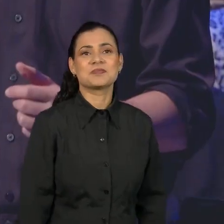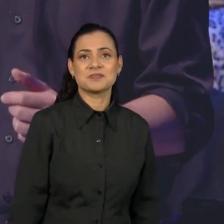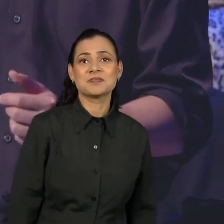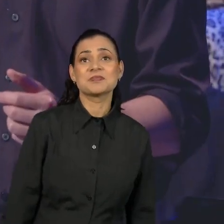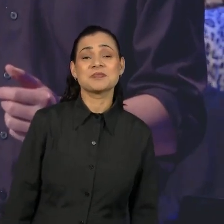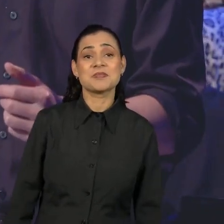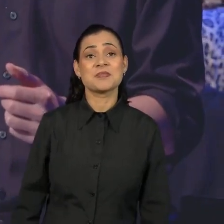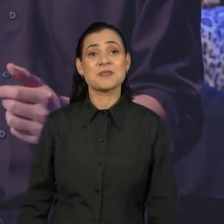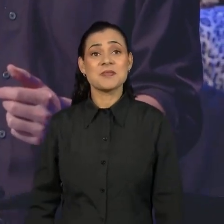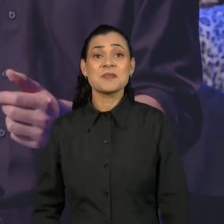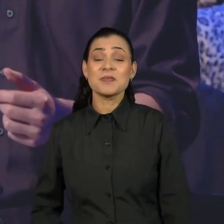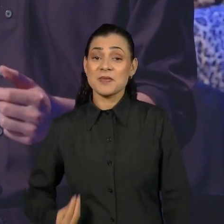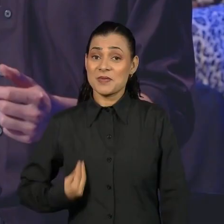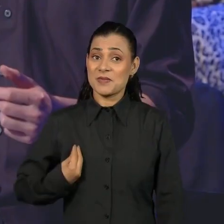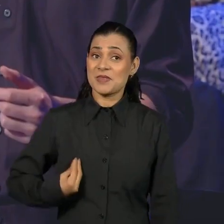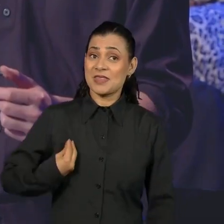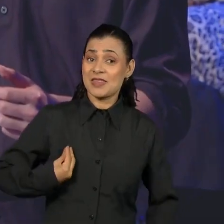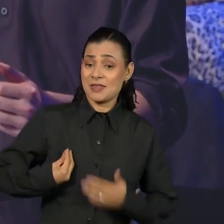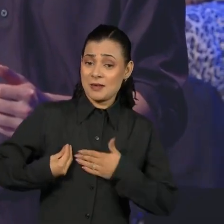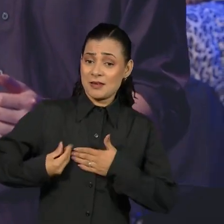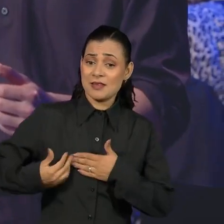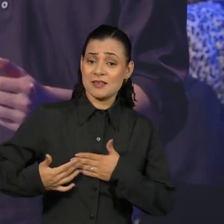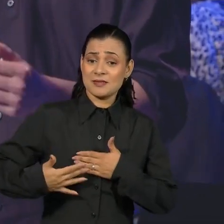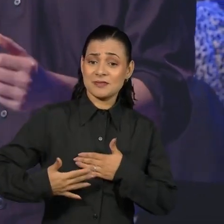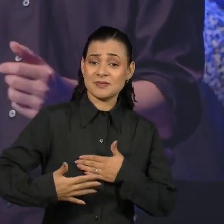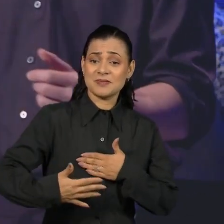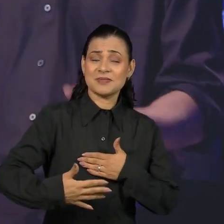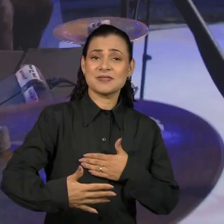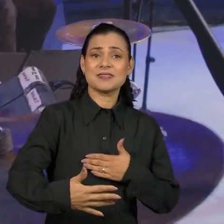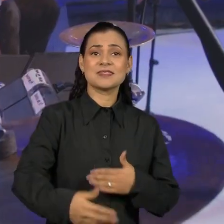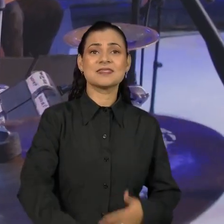Um novo tempo.